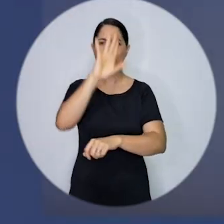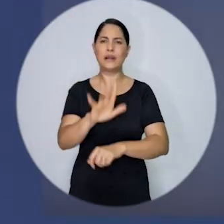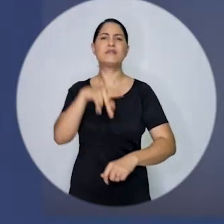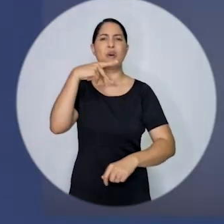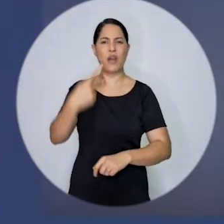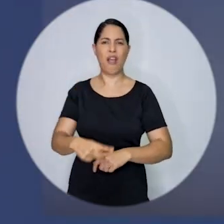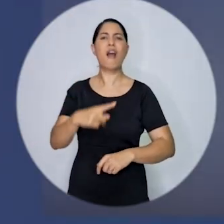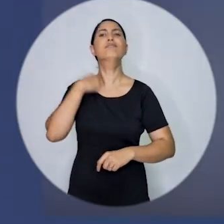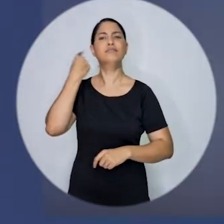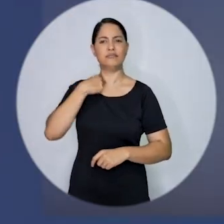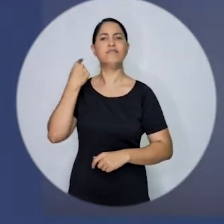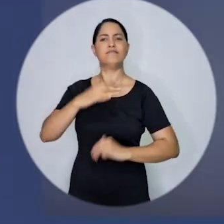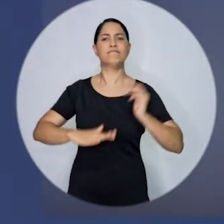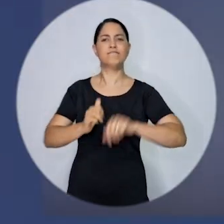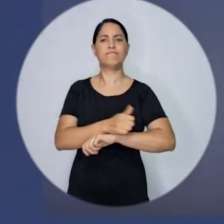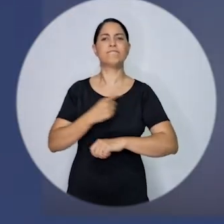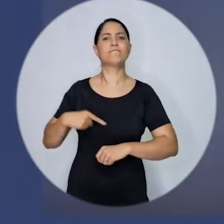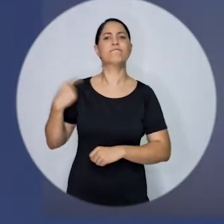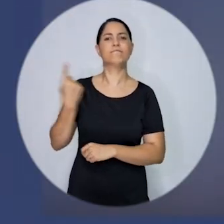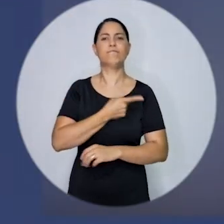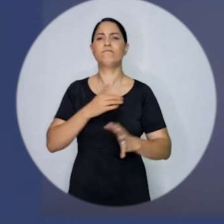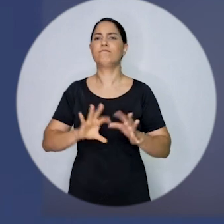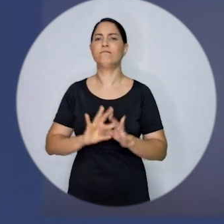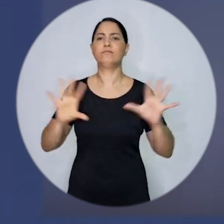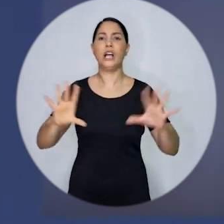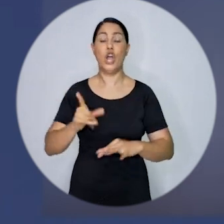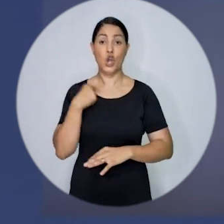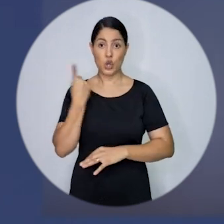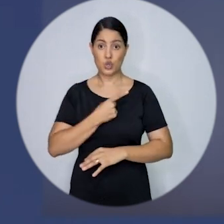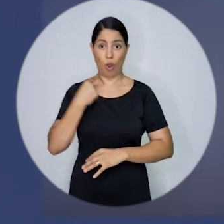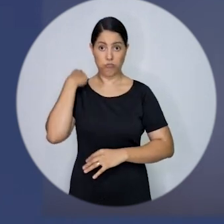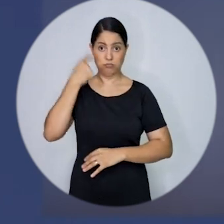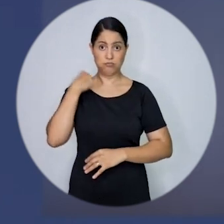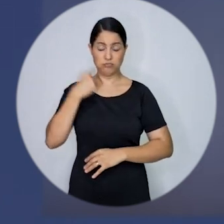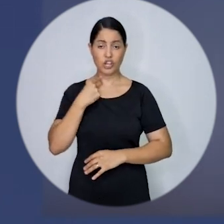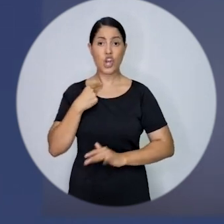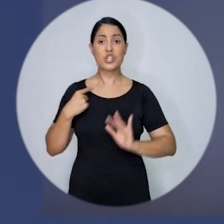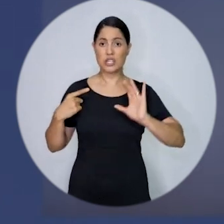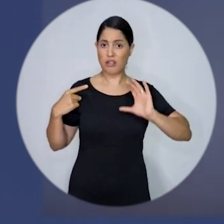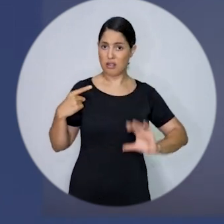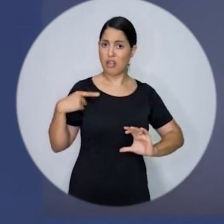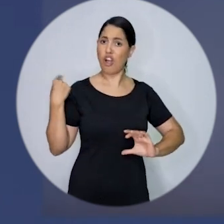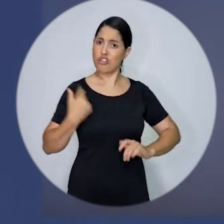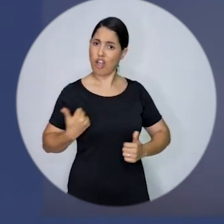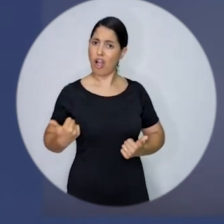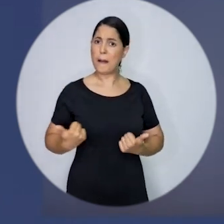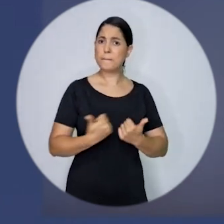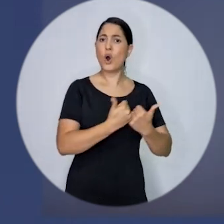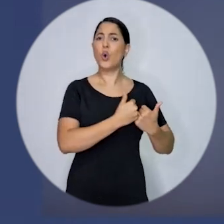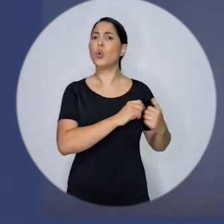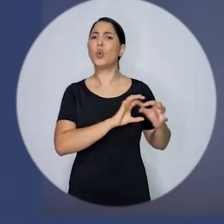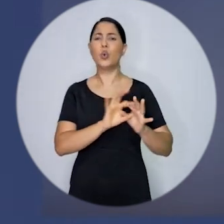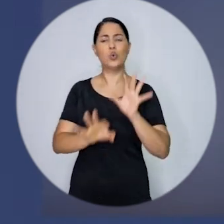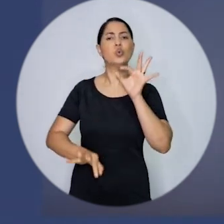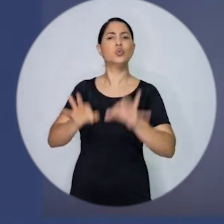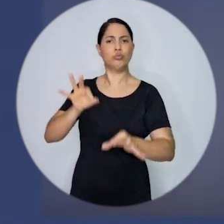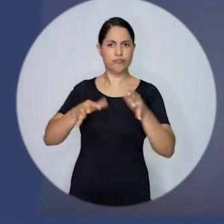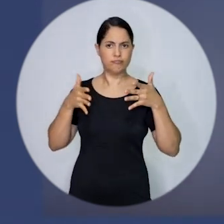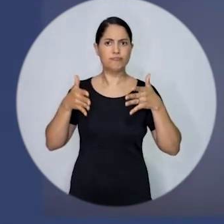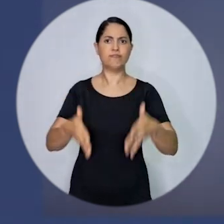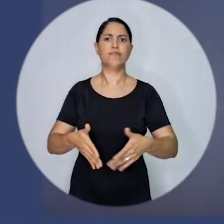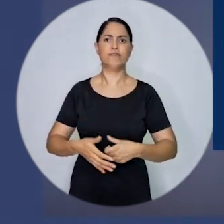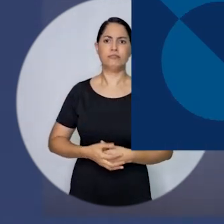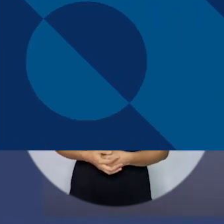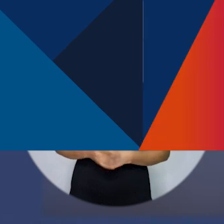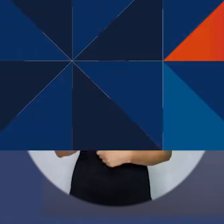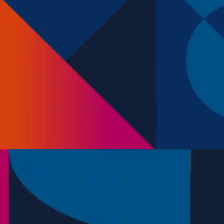nosso país. Nós, advogadas e advogados, somos a voz do cidadão perante o sistema de justiça. Muitas vezes